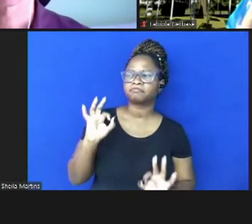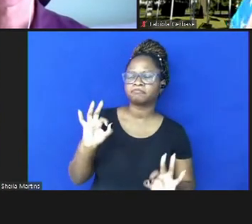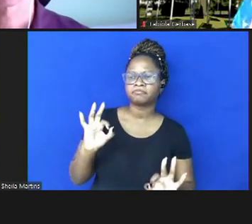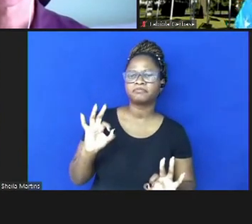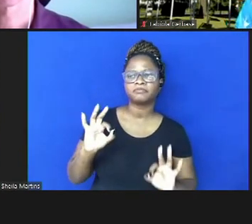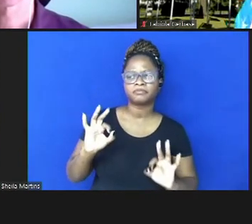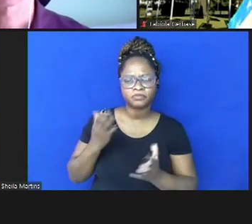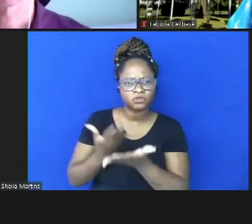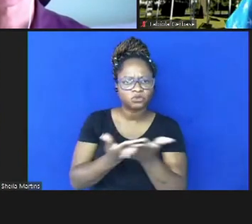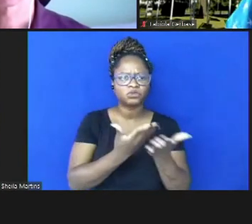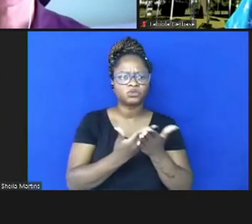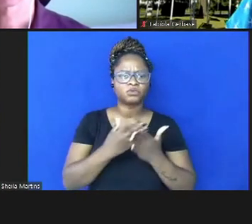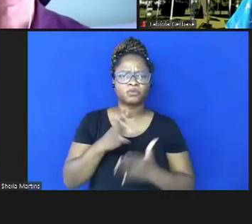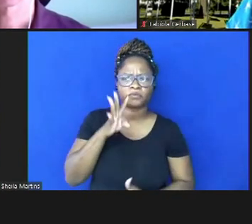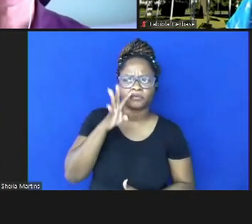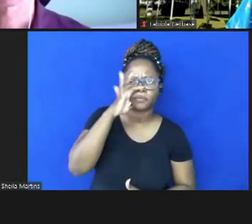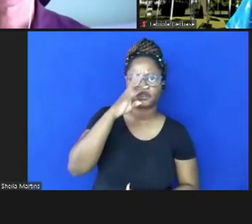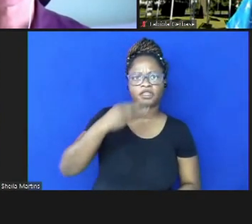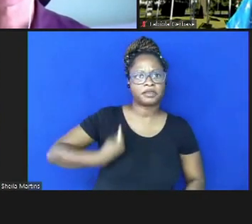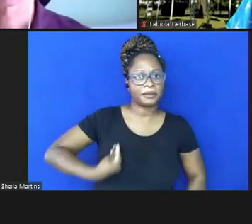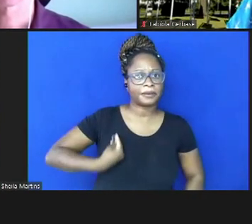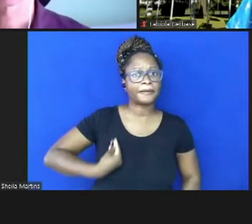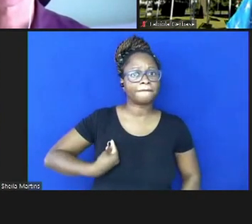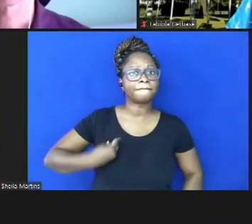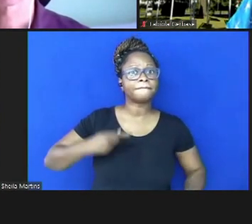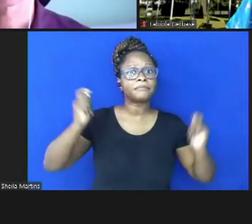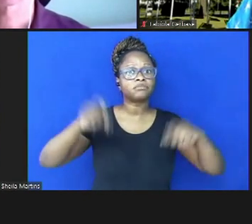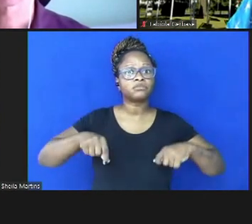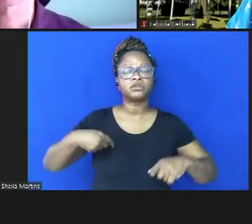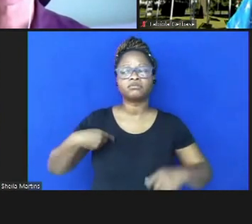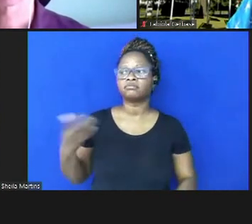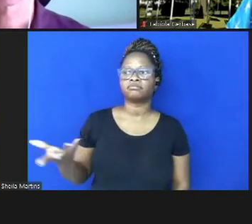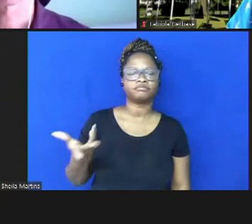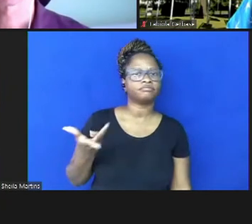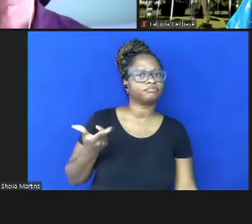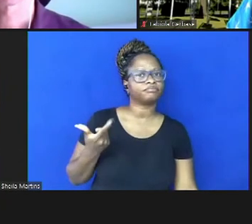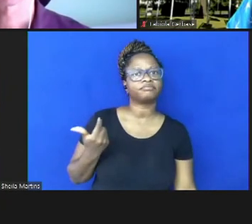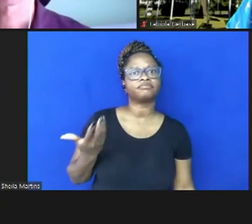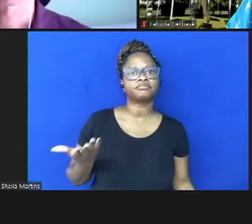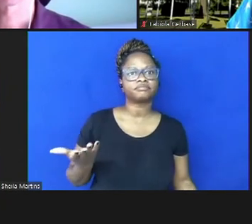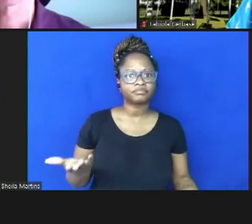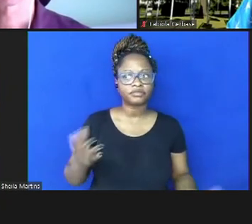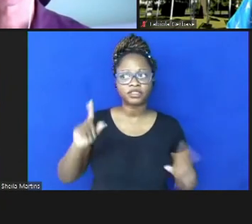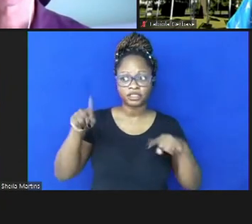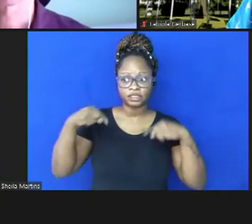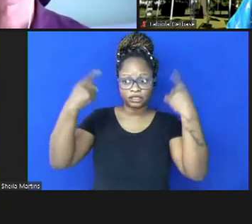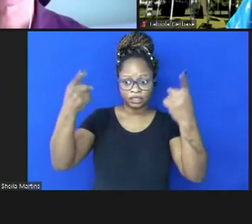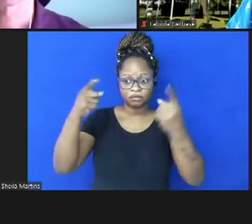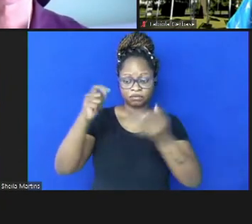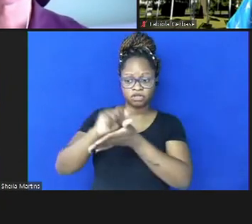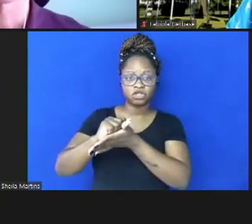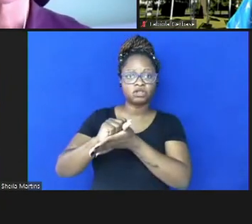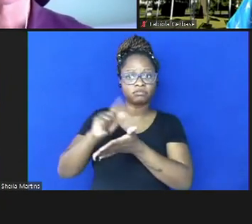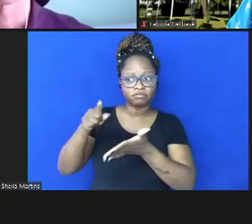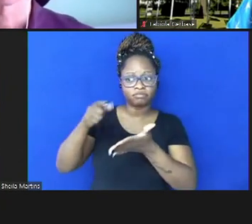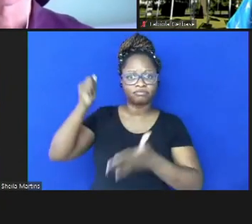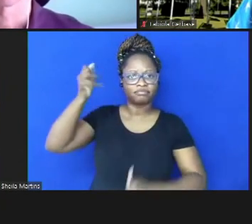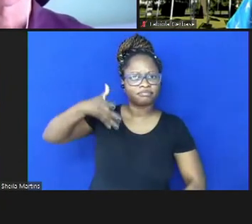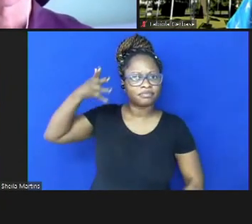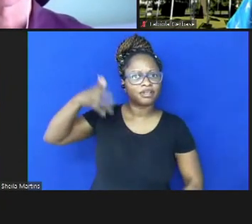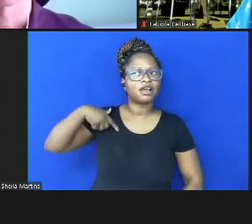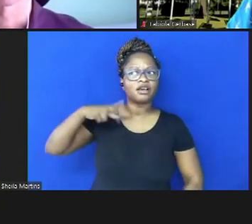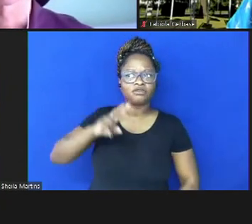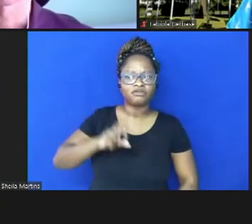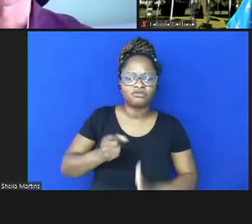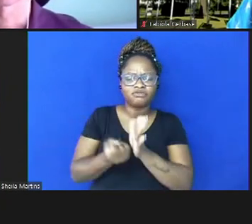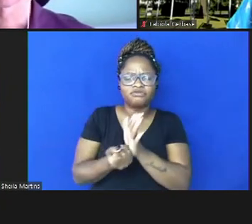dedicados para participar, e foi assim maravilhoso. Então, depois desse evento, vários pesquisadores continuaram colaborando,